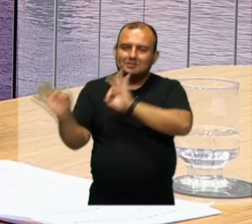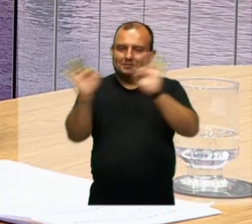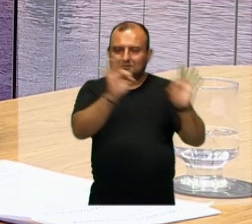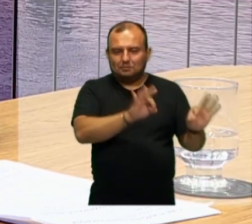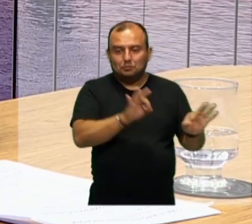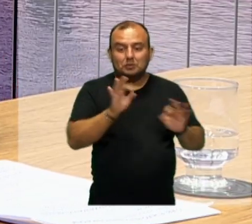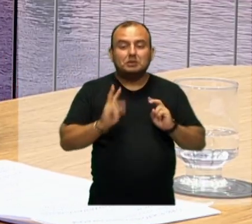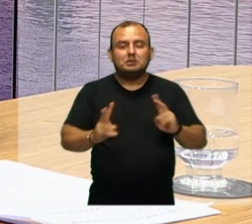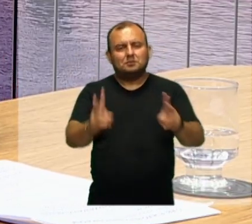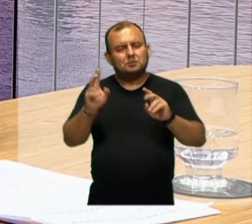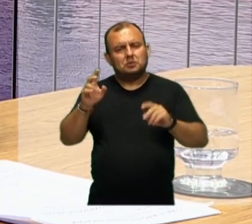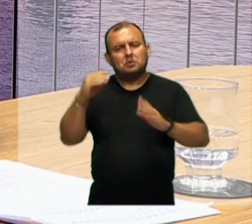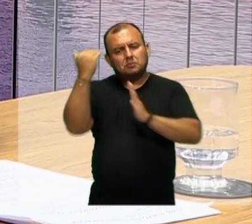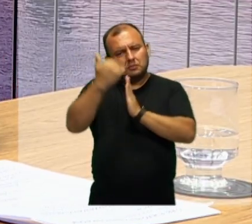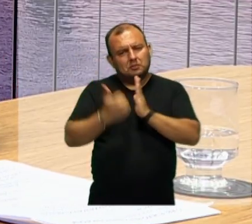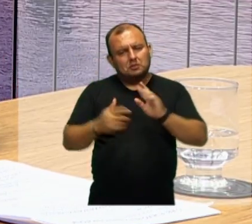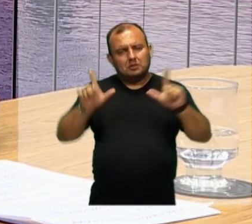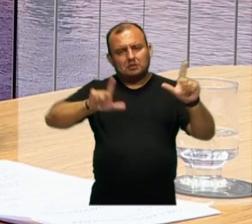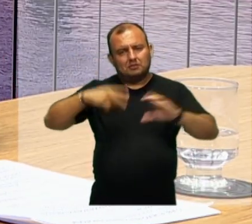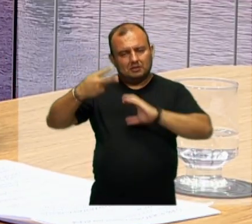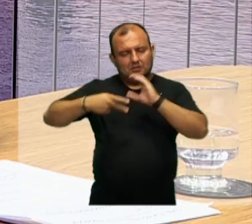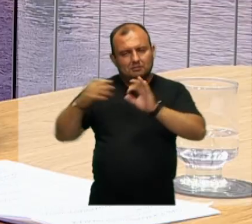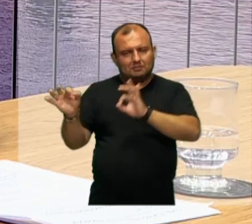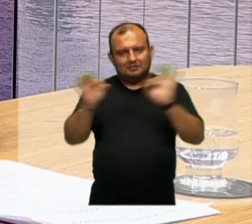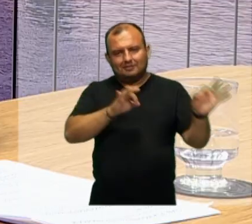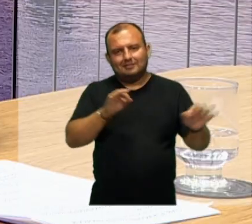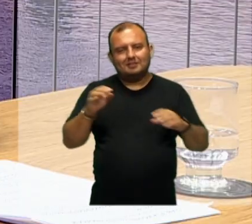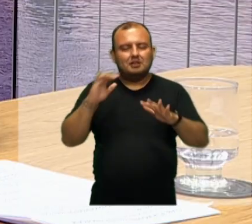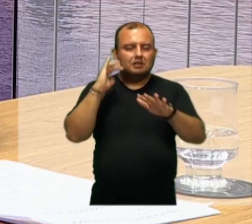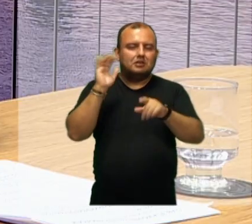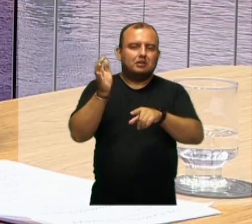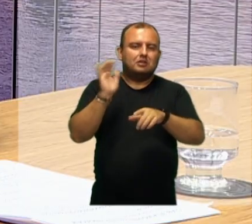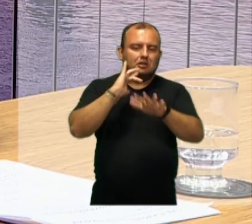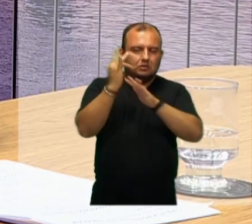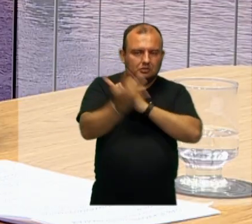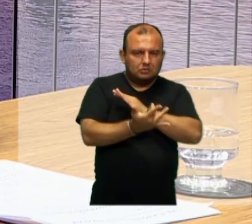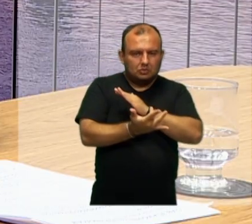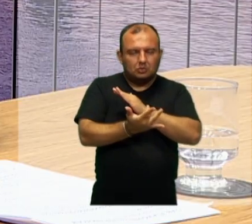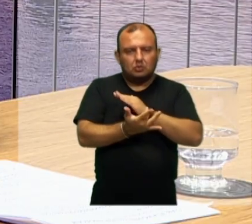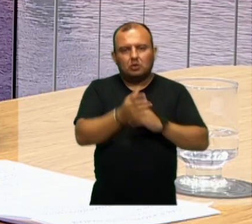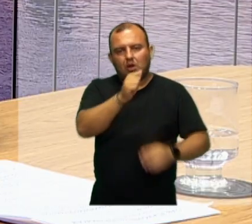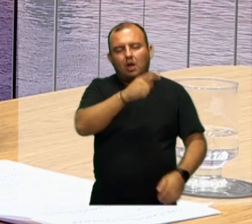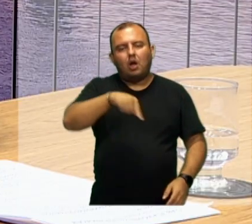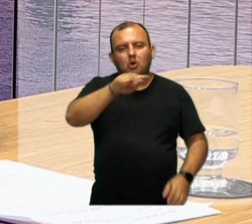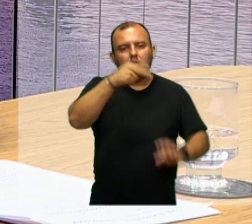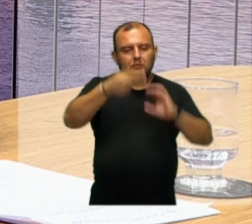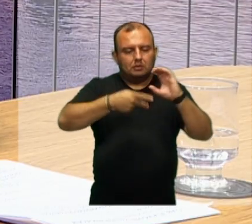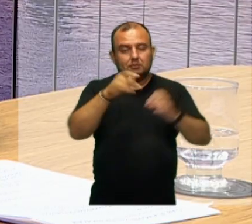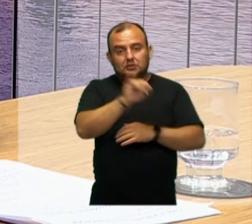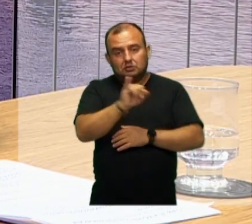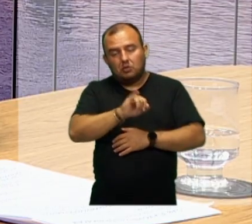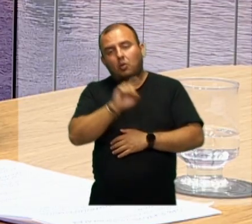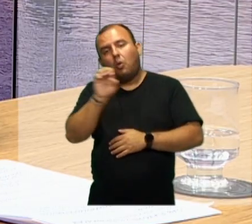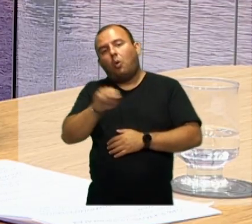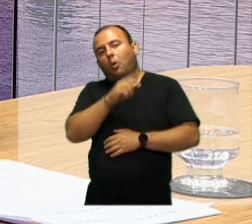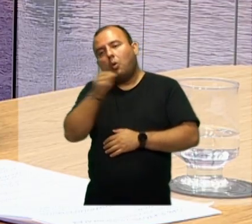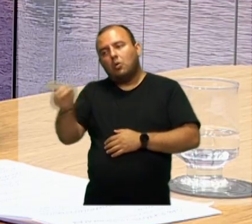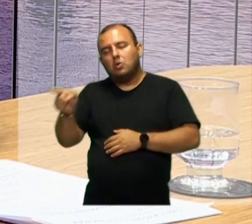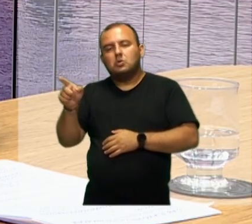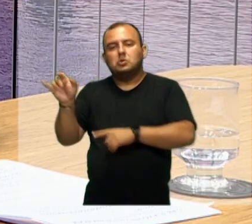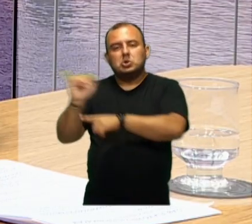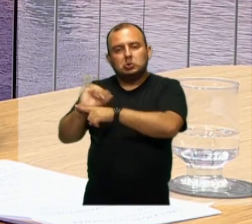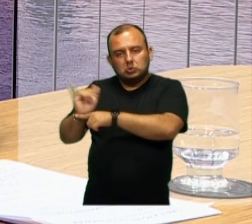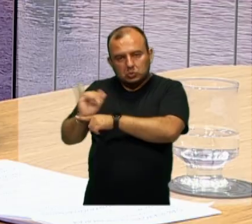acompanha. Continue assistindo a nossa programação, seja nas redes sociais pelo @Câmara Itajaí, ou então diretamente